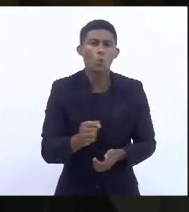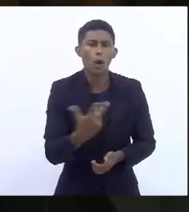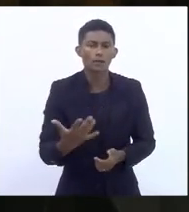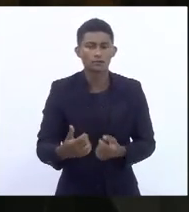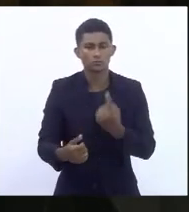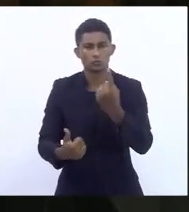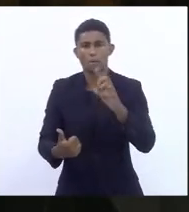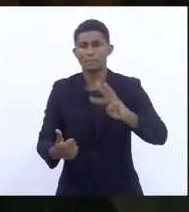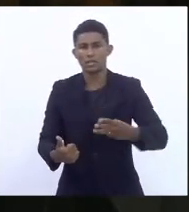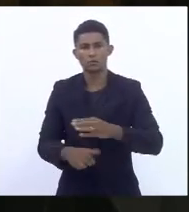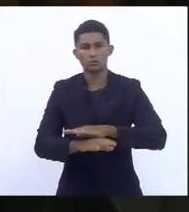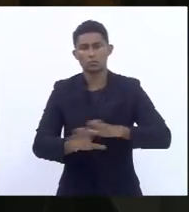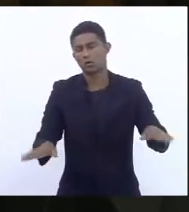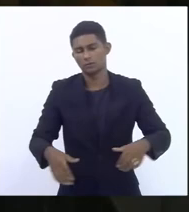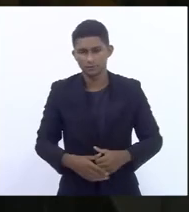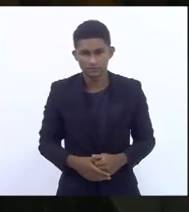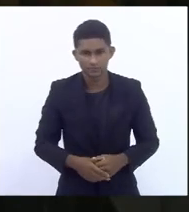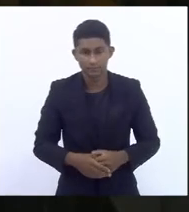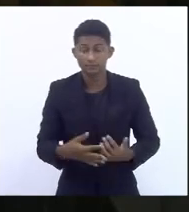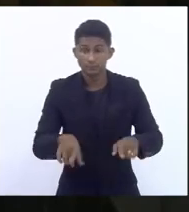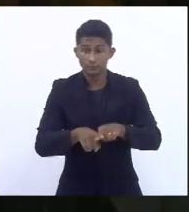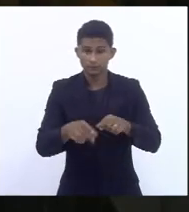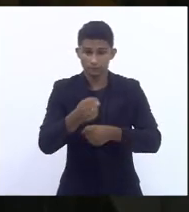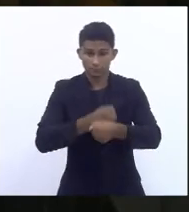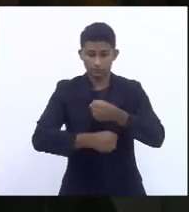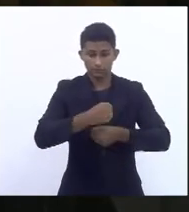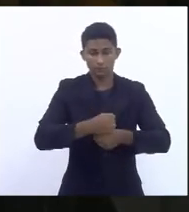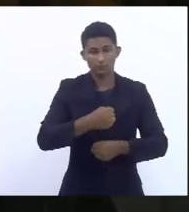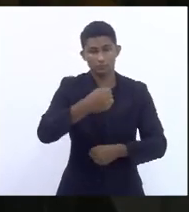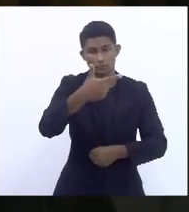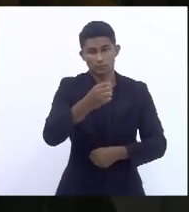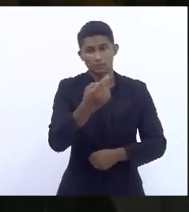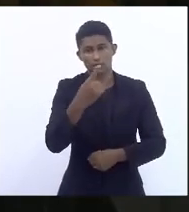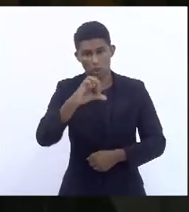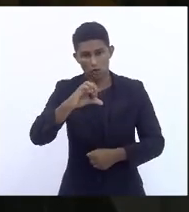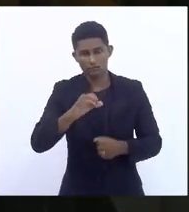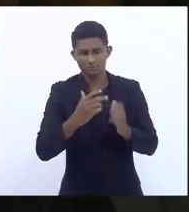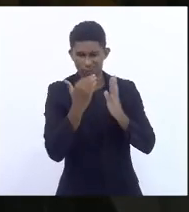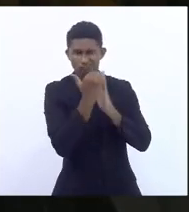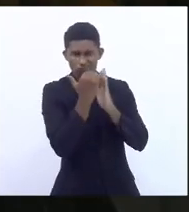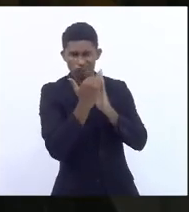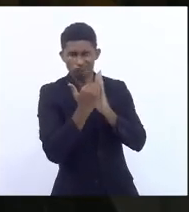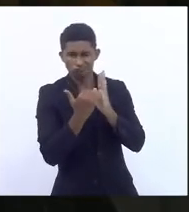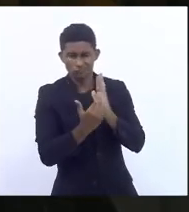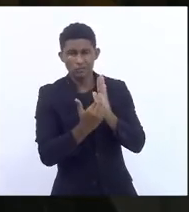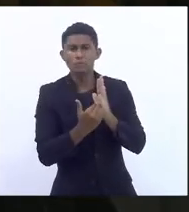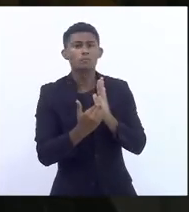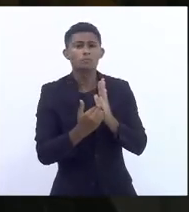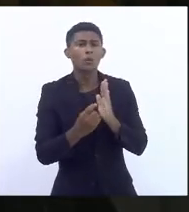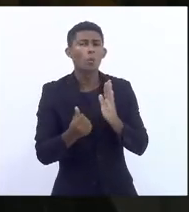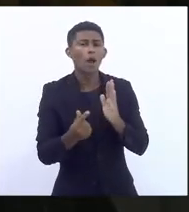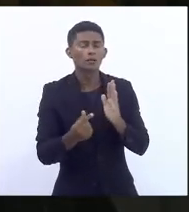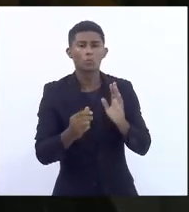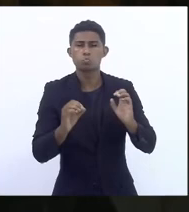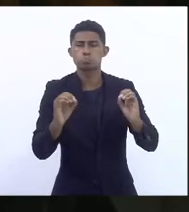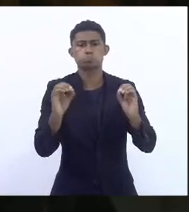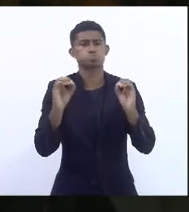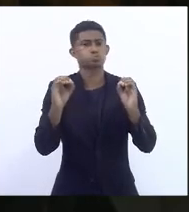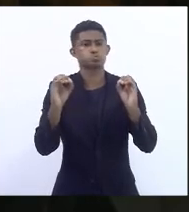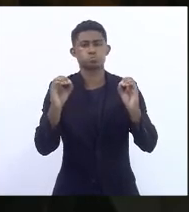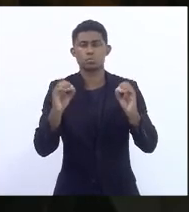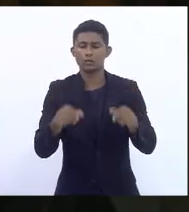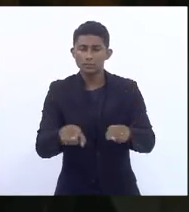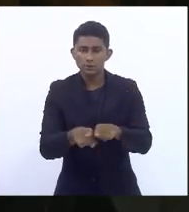reais. Em 2019, nesse programa, zero, nada foi executado. Em